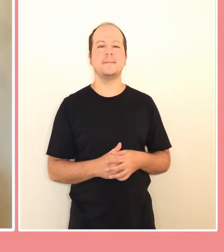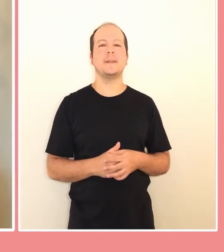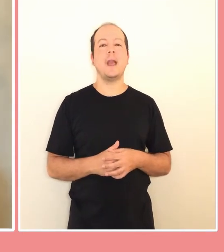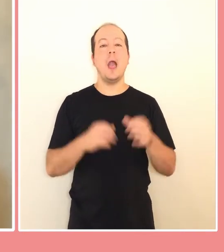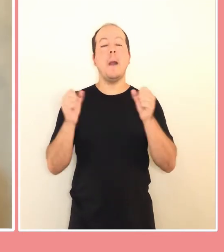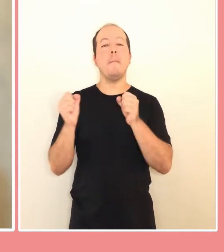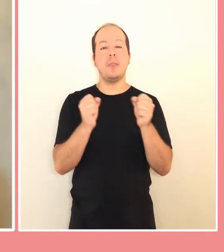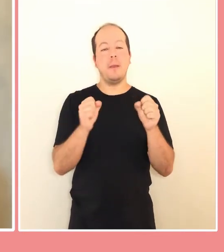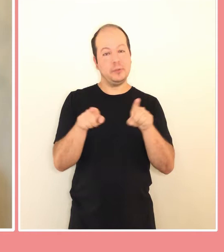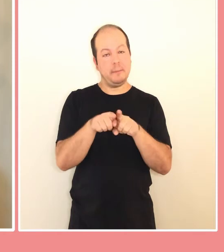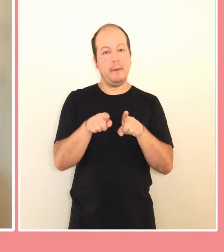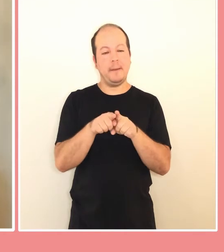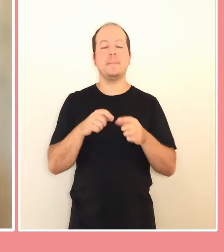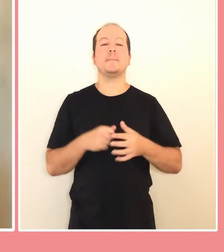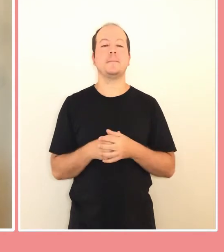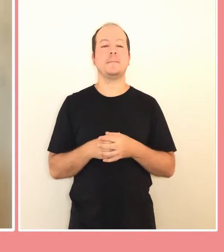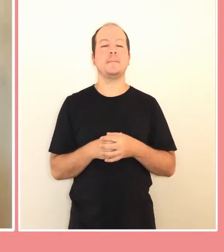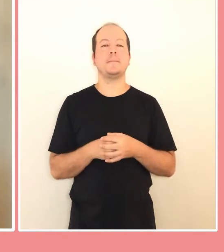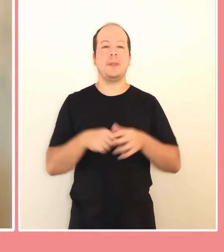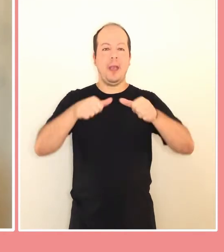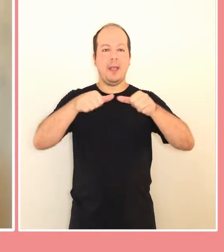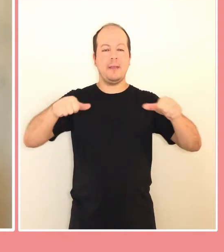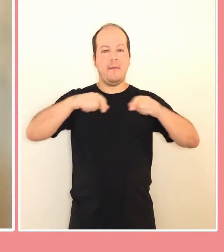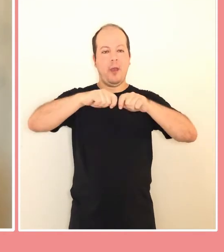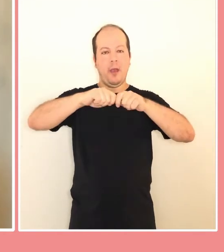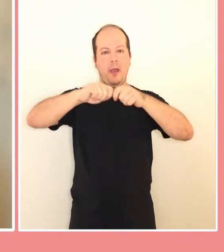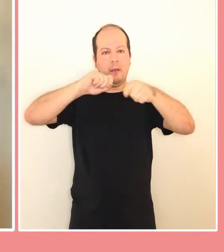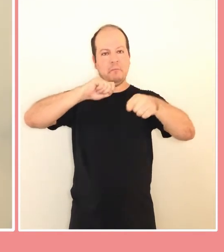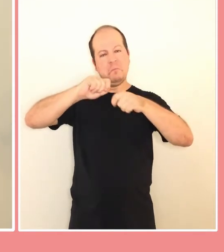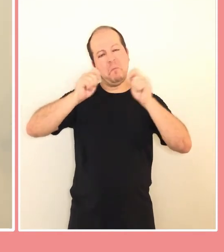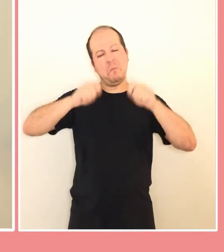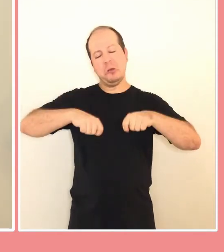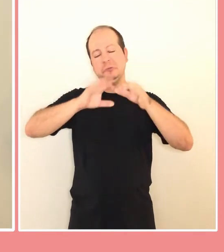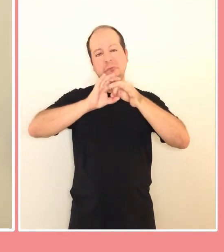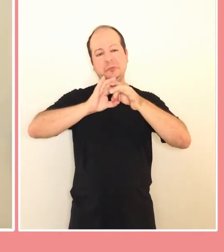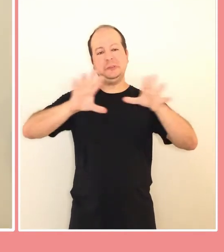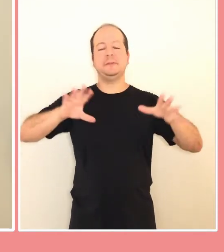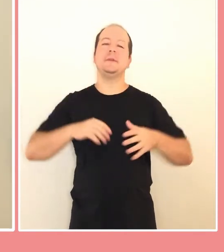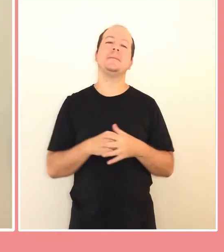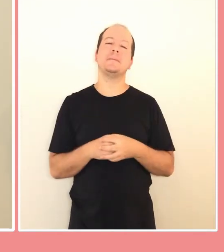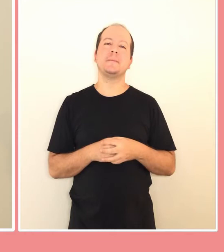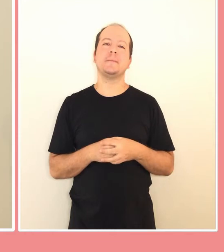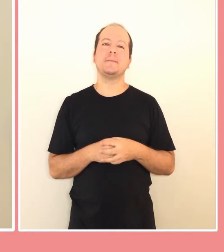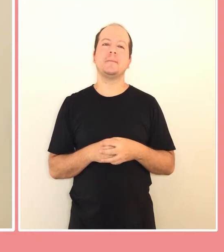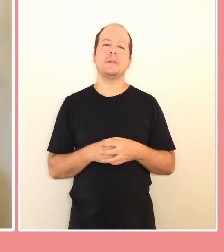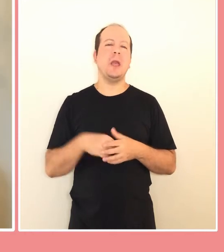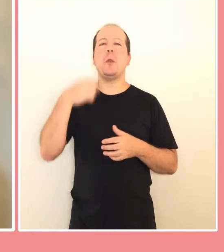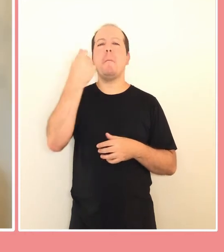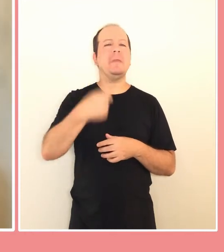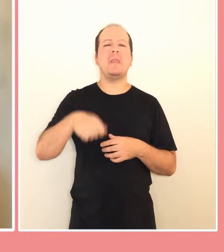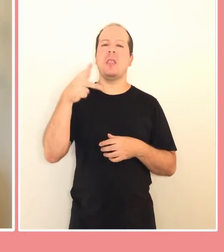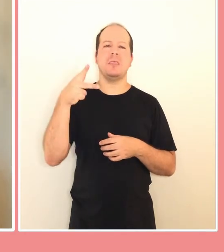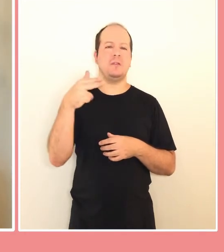Podemos também rasgar os adesivos com, utilizando as mãos diretamente, né? Não precisamos assim necessariamente da tesoura.